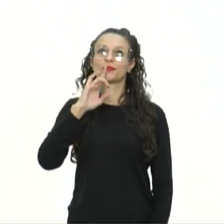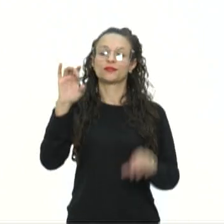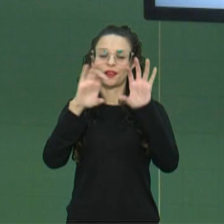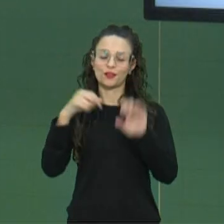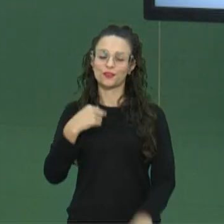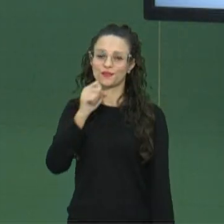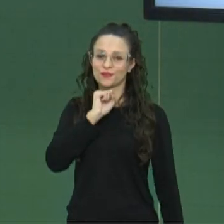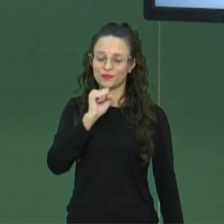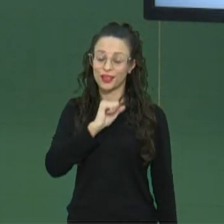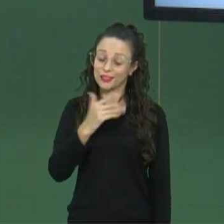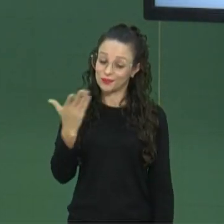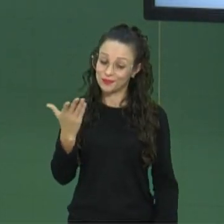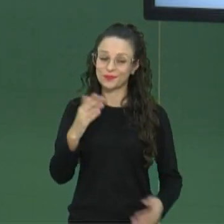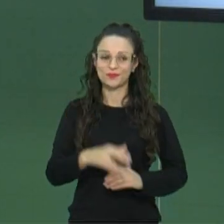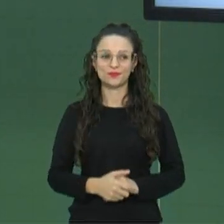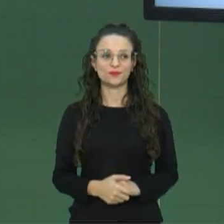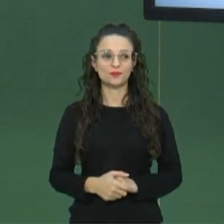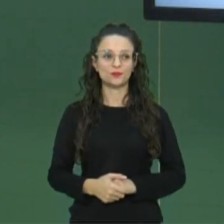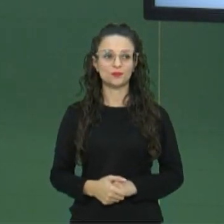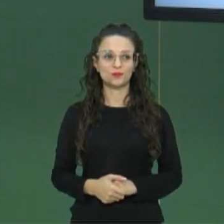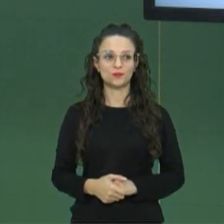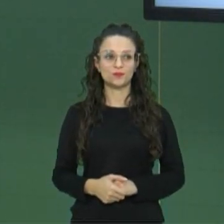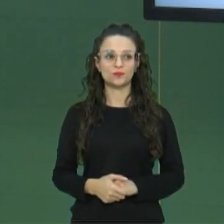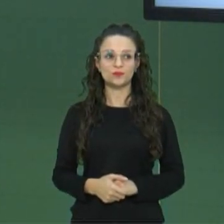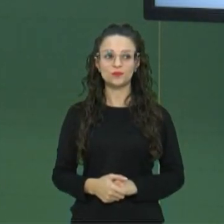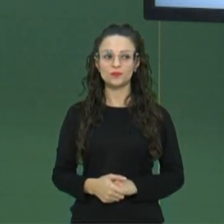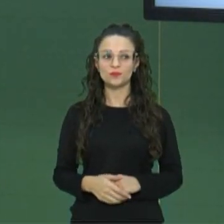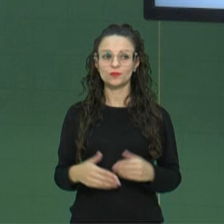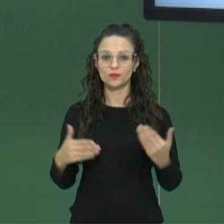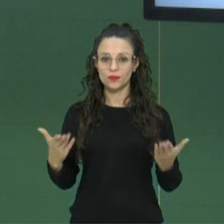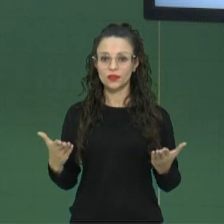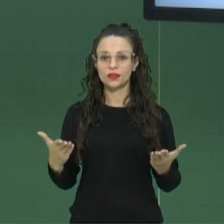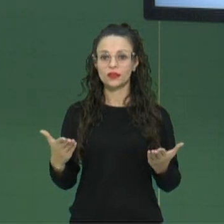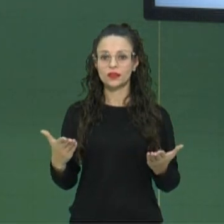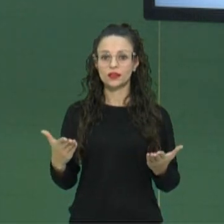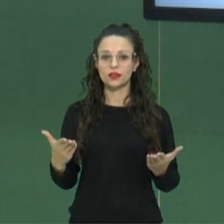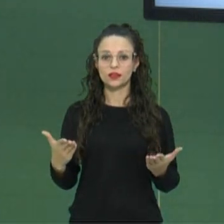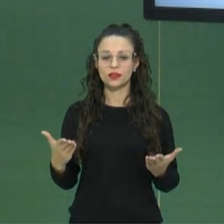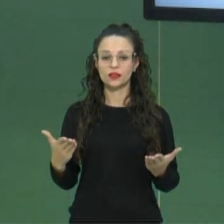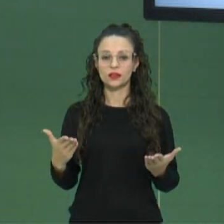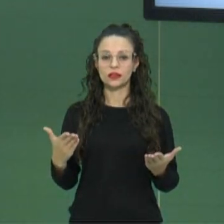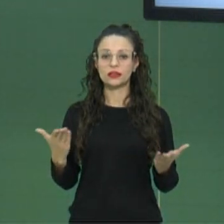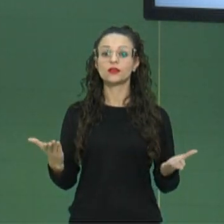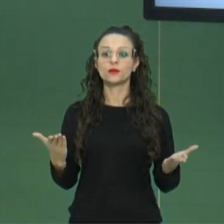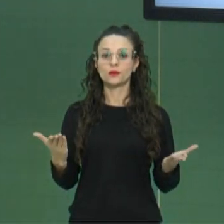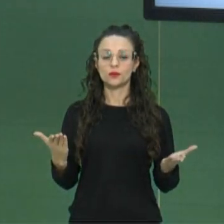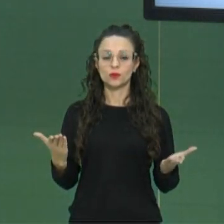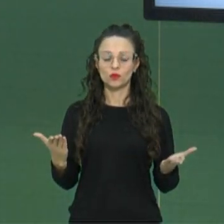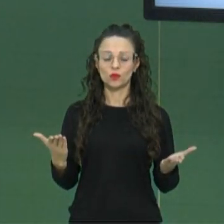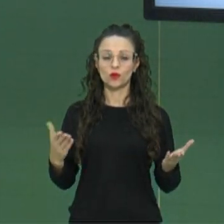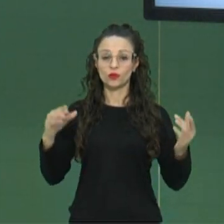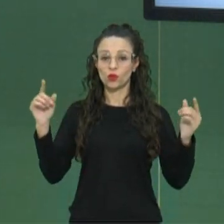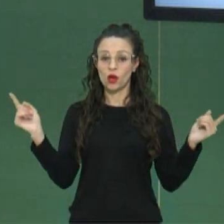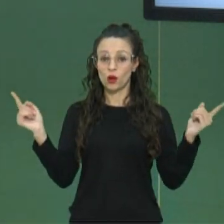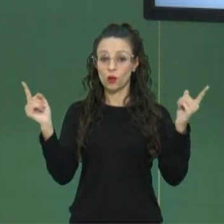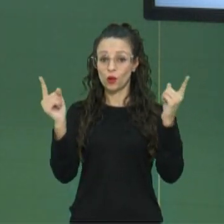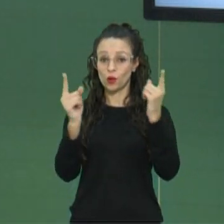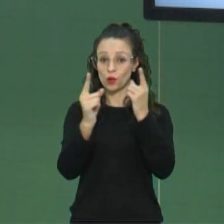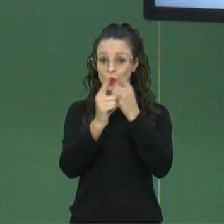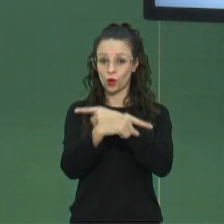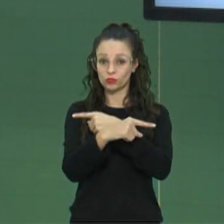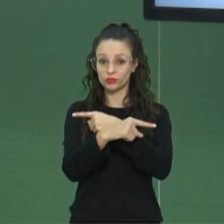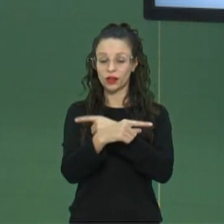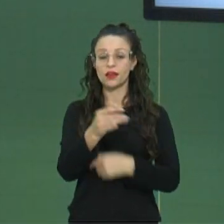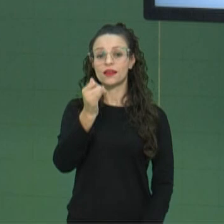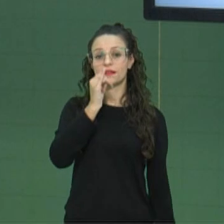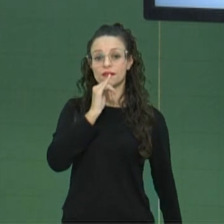negócio tá feio, gente. E quando eu tenho os ligantes em lados opostos, né? Que é